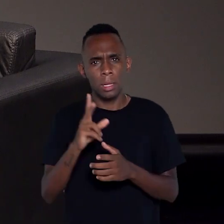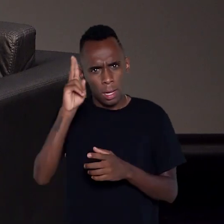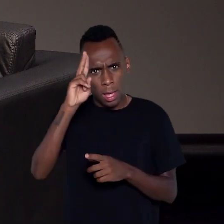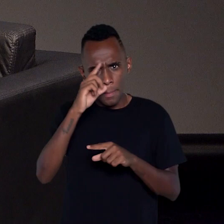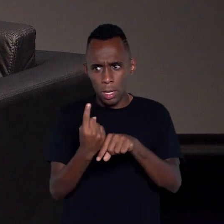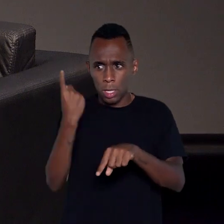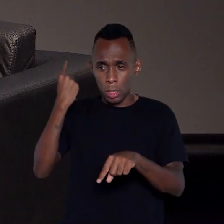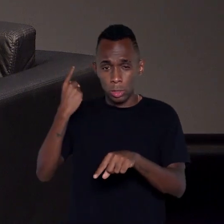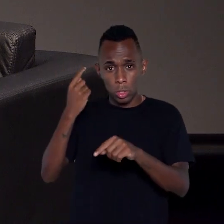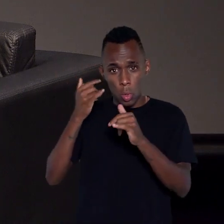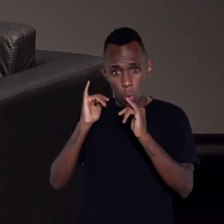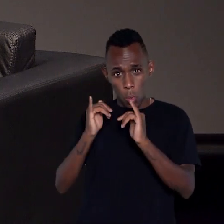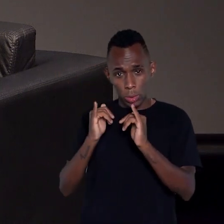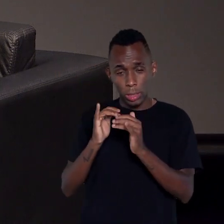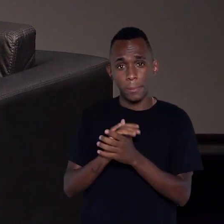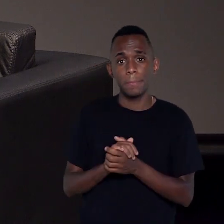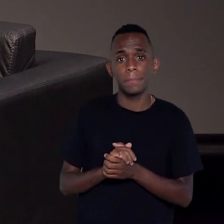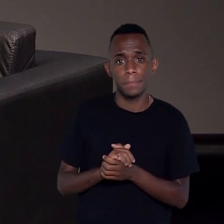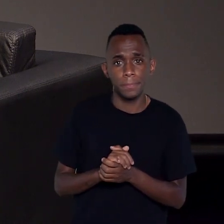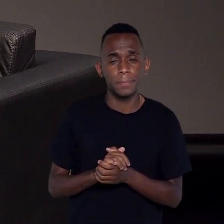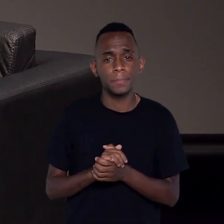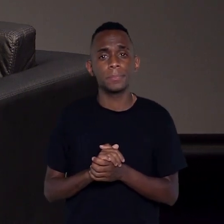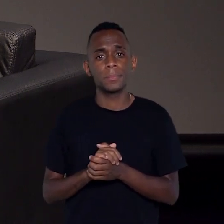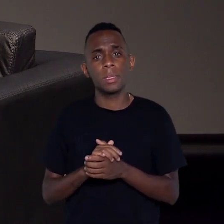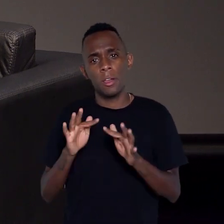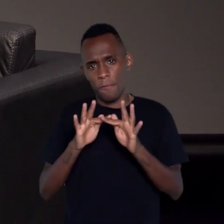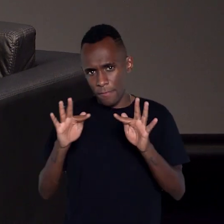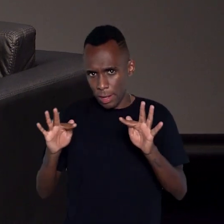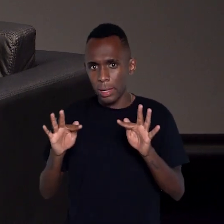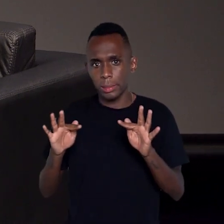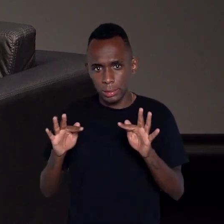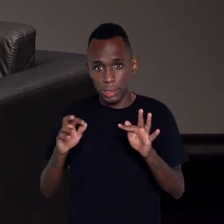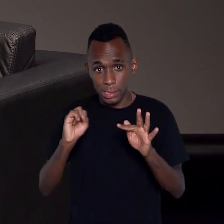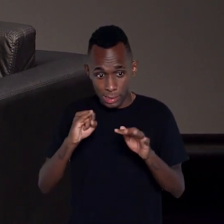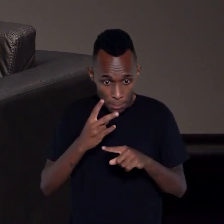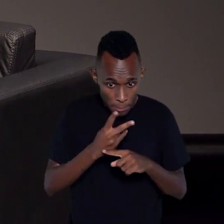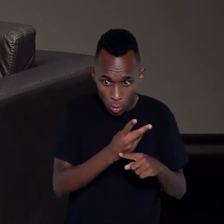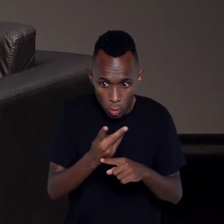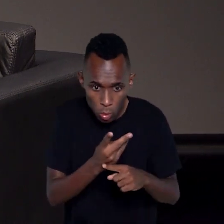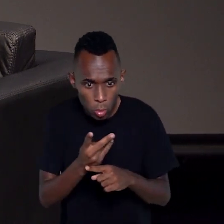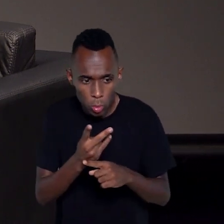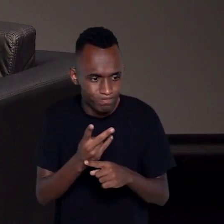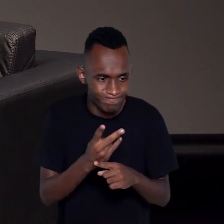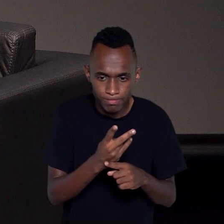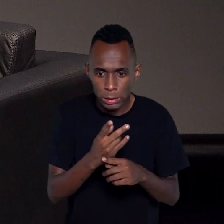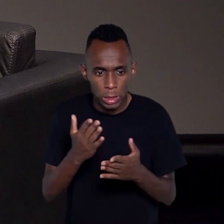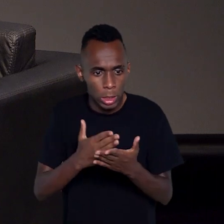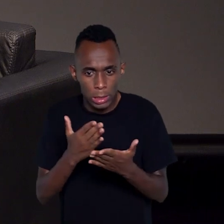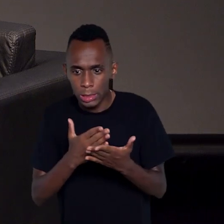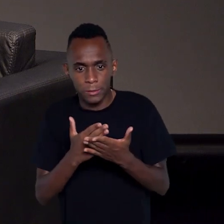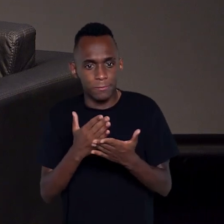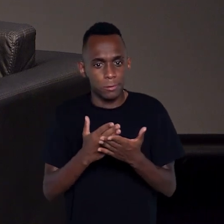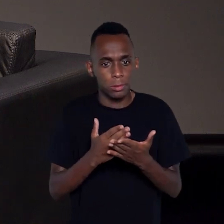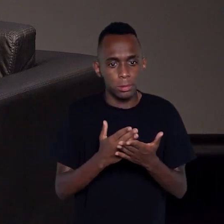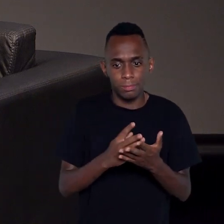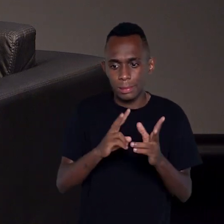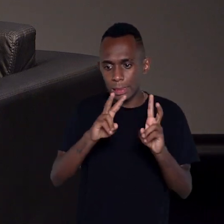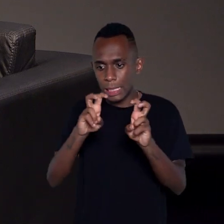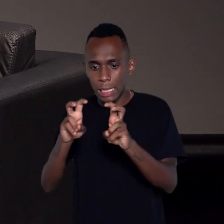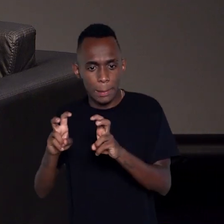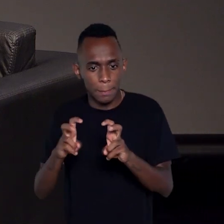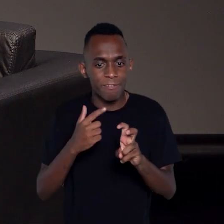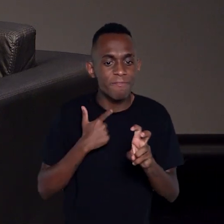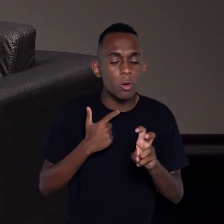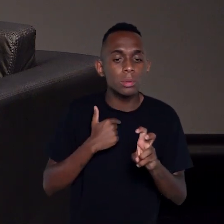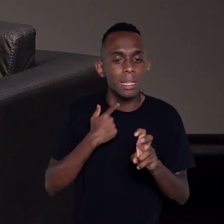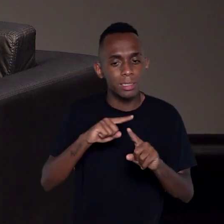início o que a Toni fala, que já se tornou uma frase célebre dela, né? Se procurou por um livro que conte uma